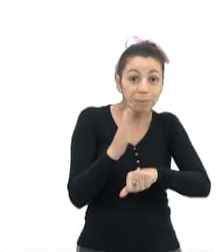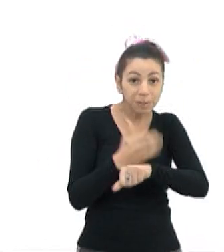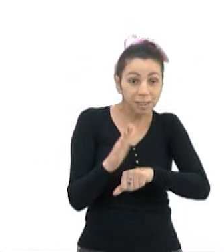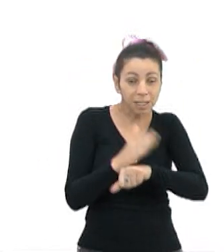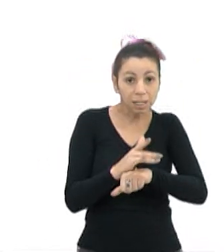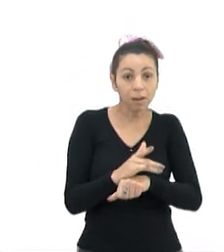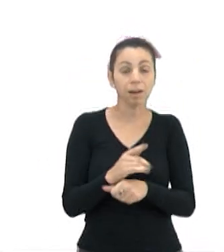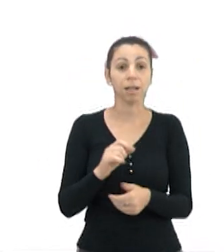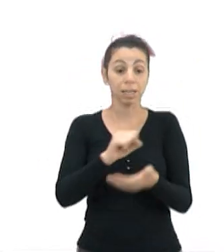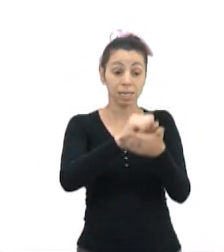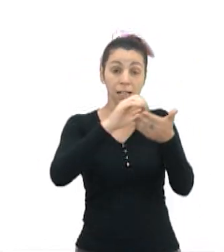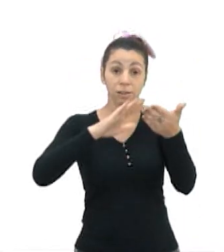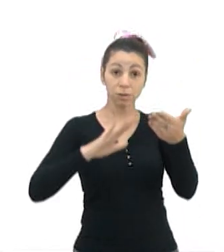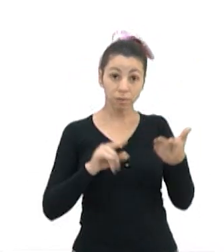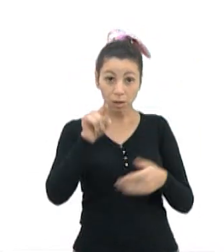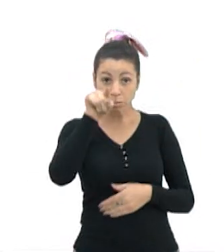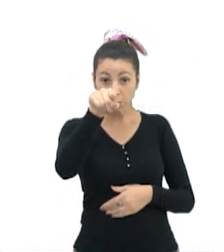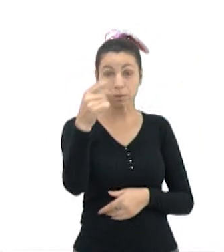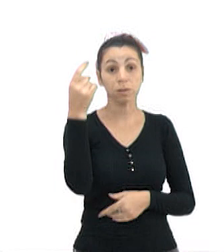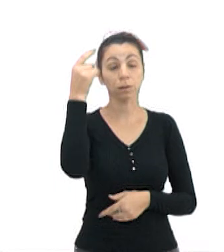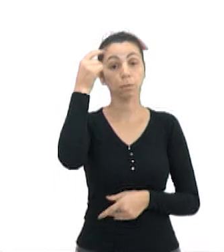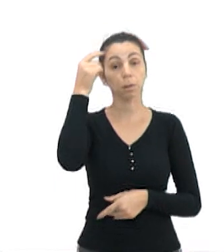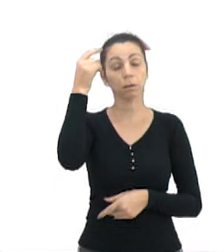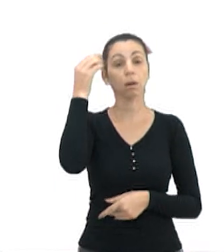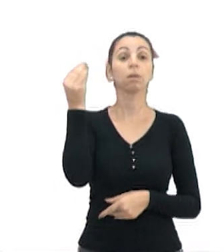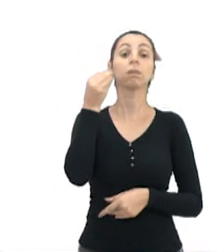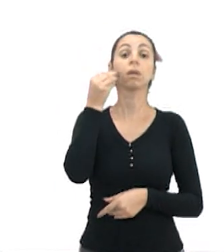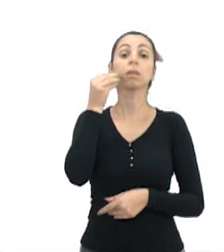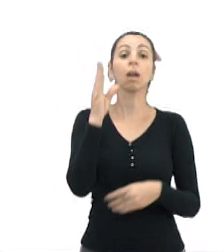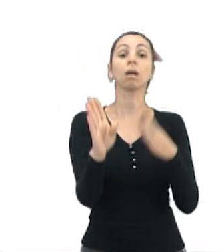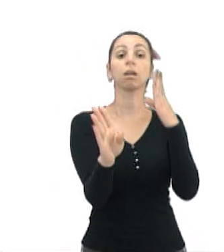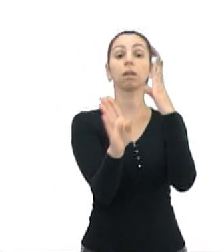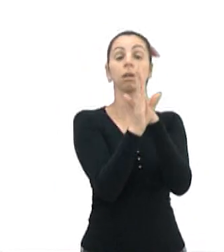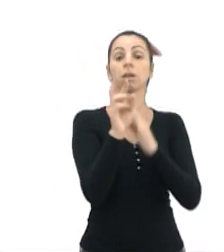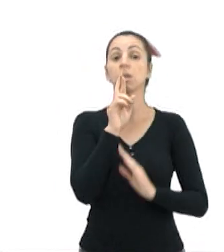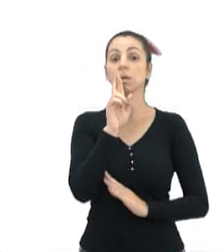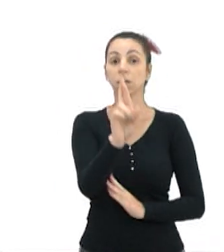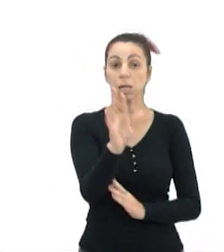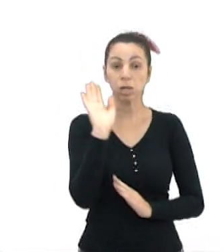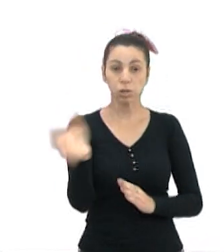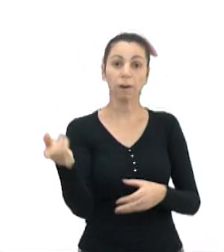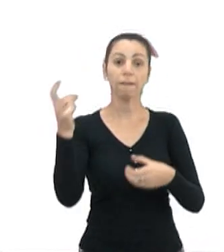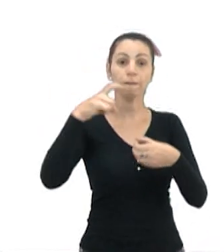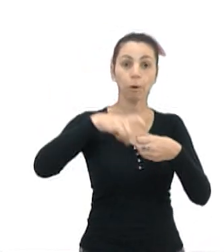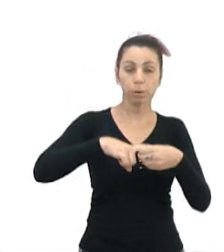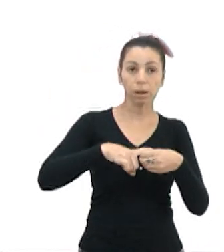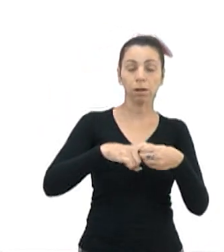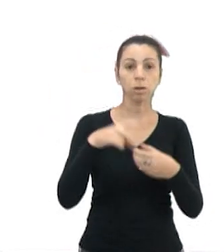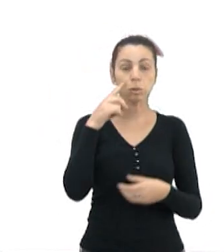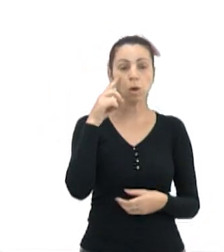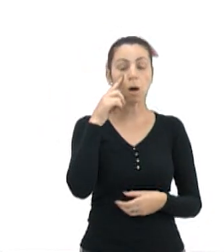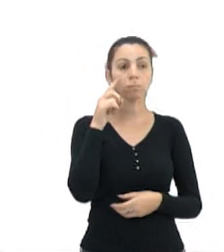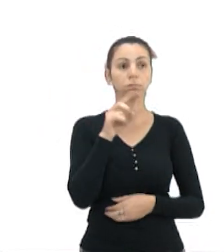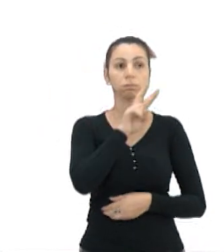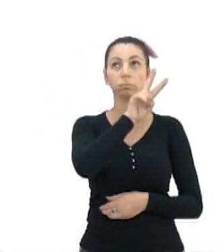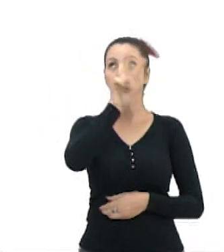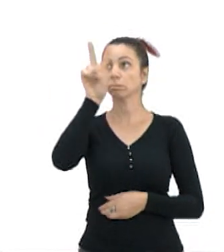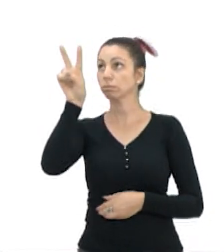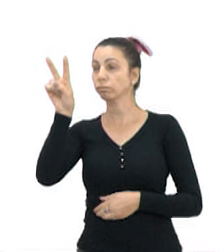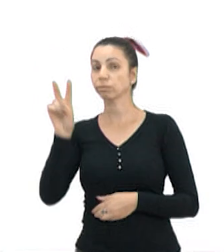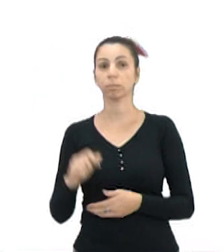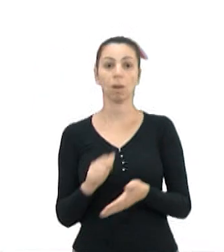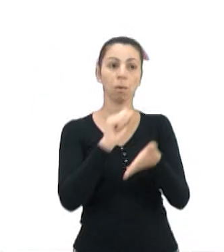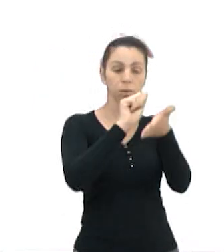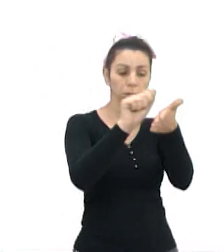é um exercício para vocês pensarem e tentarem resolver e nós já vamos retornar. Vamos só olhar aqui, ó. Escreva